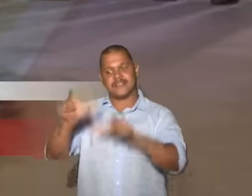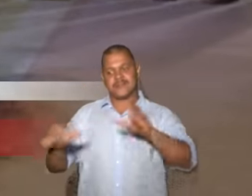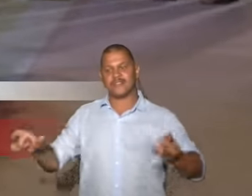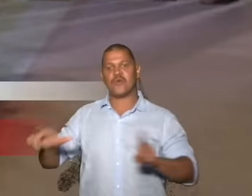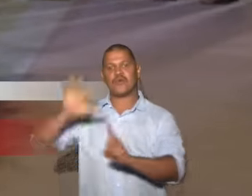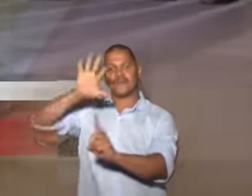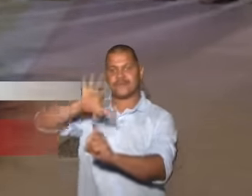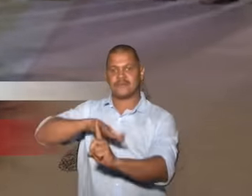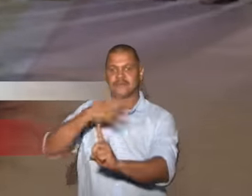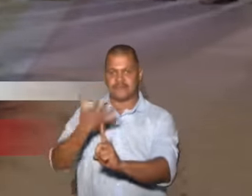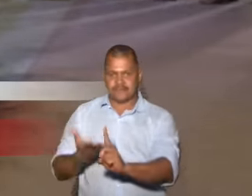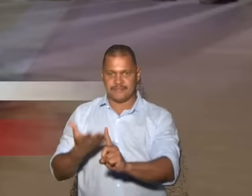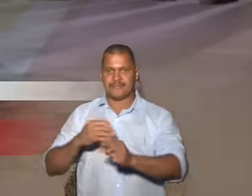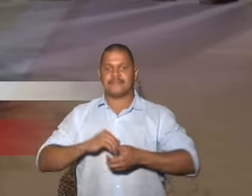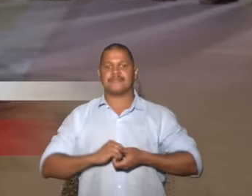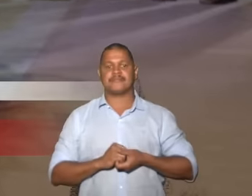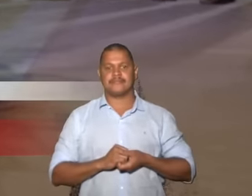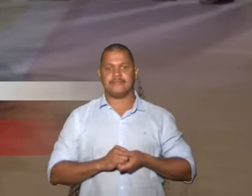homenageados.